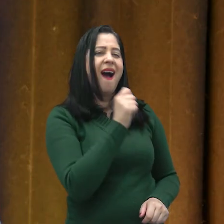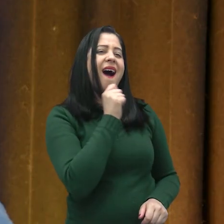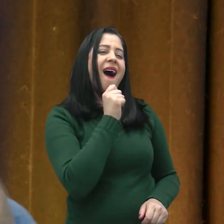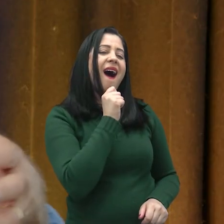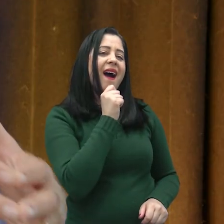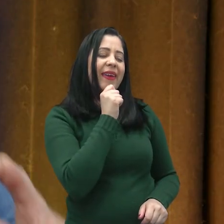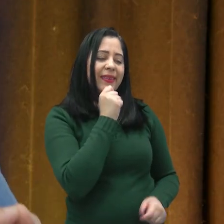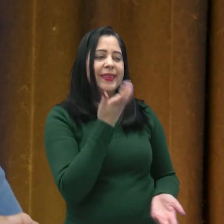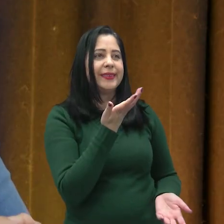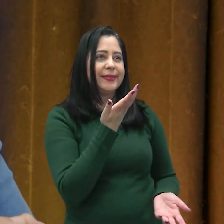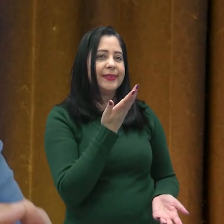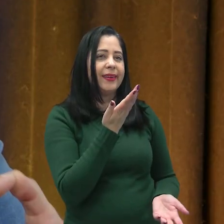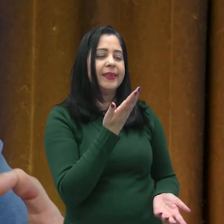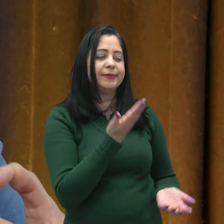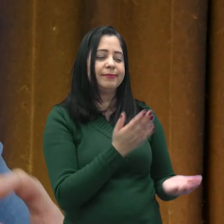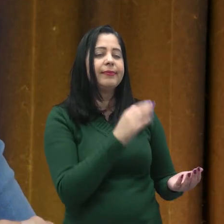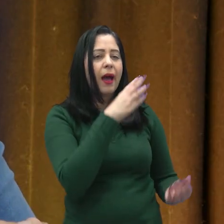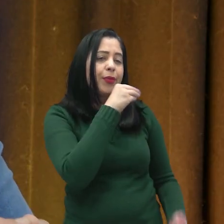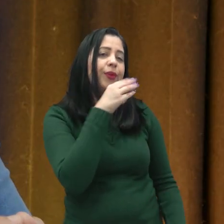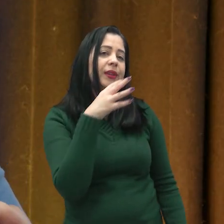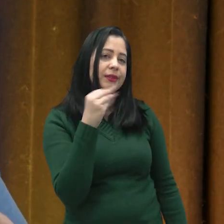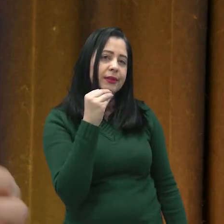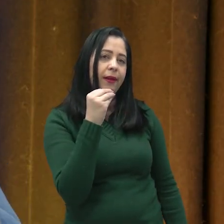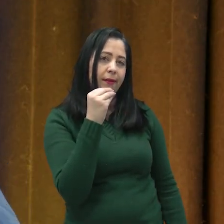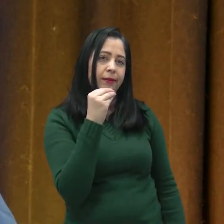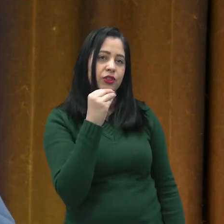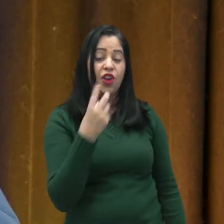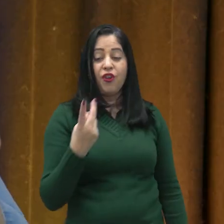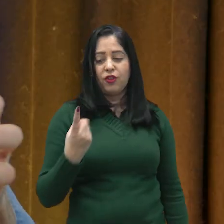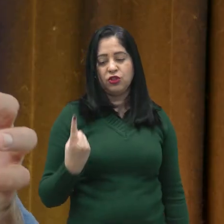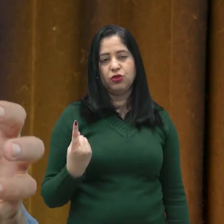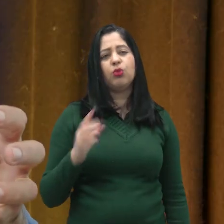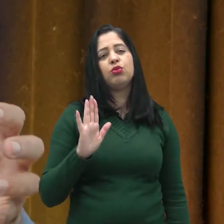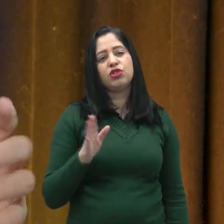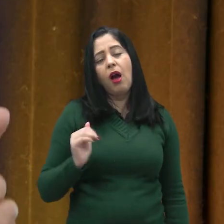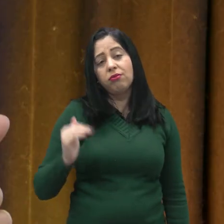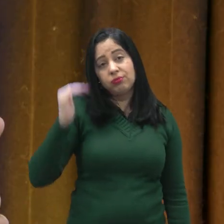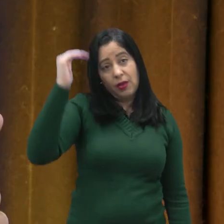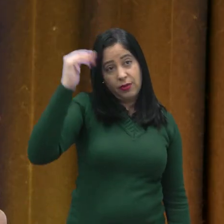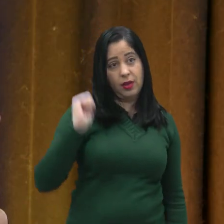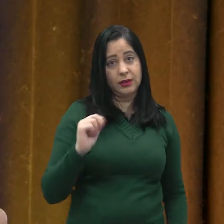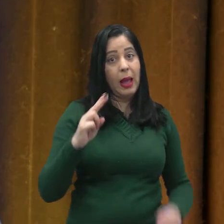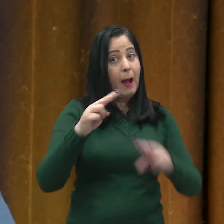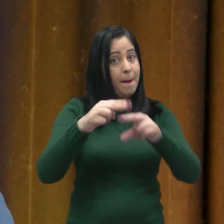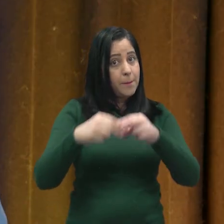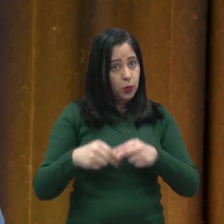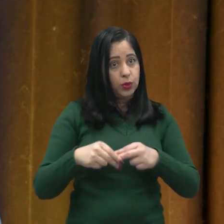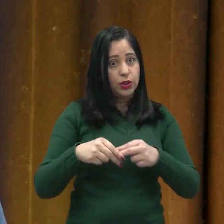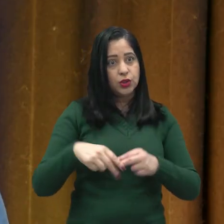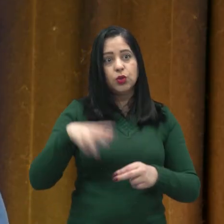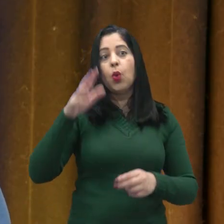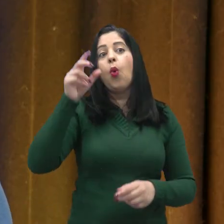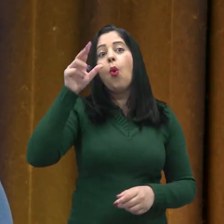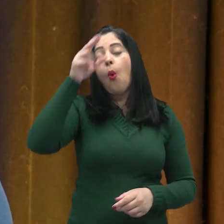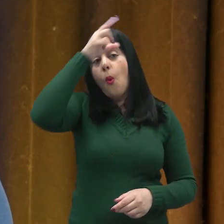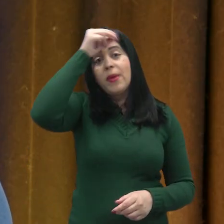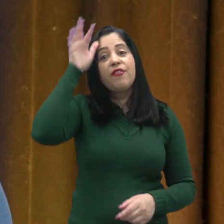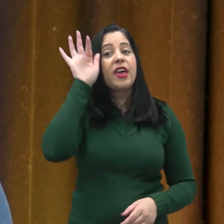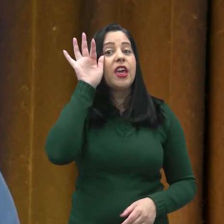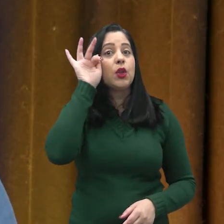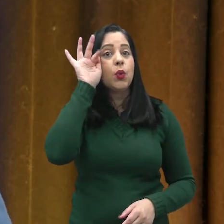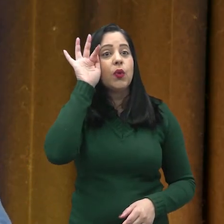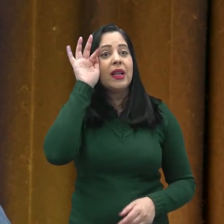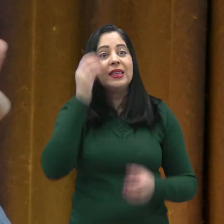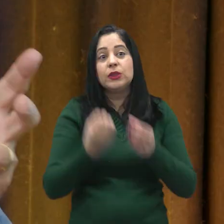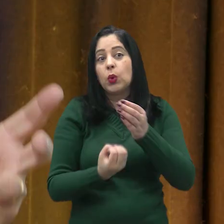com o prefeito Felício na época, a prorrogação desse projeto do Atleta Cidadão, que é até os 21 anos hoje. Muito